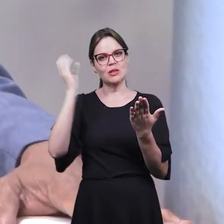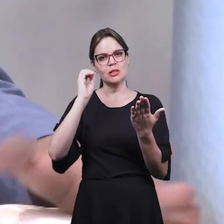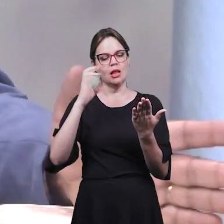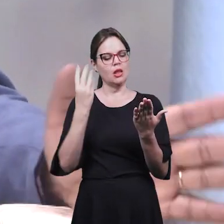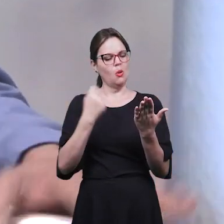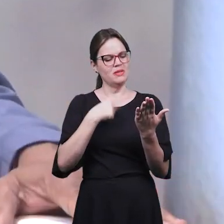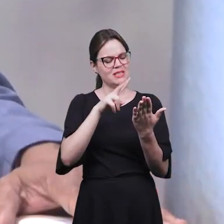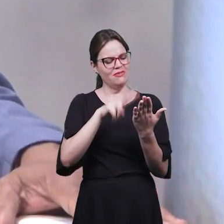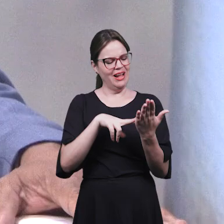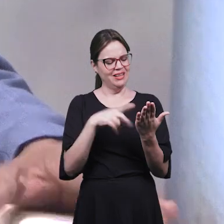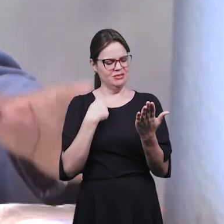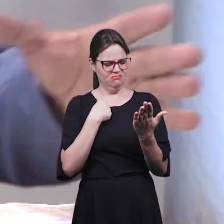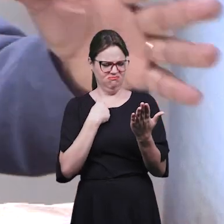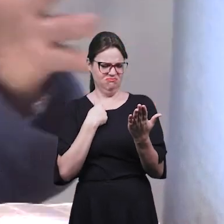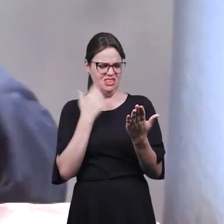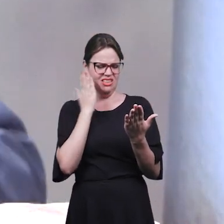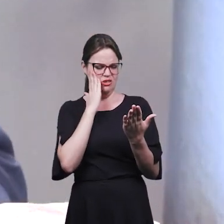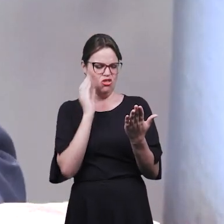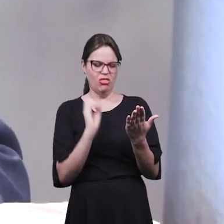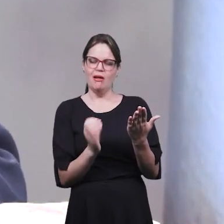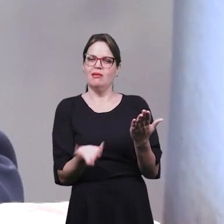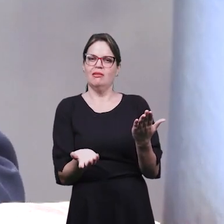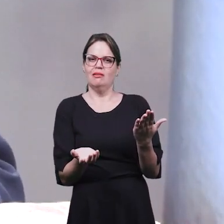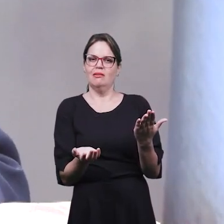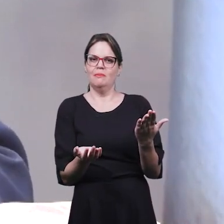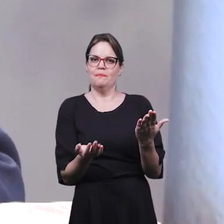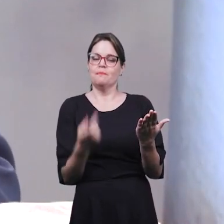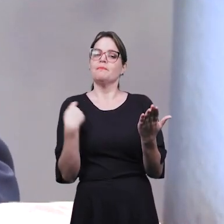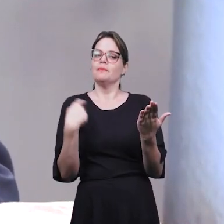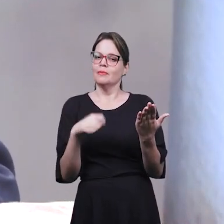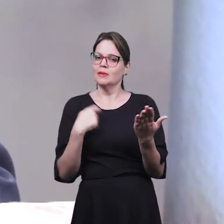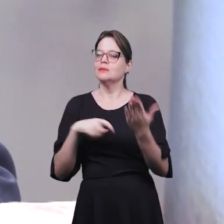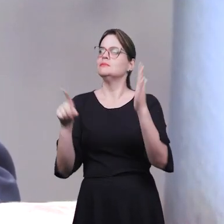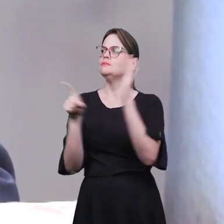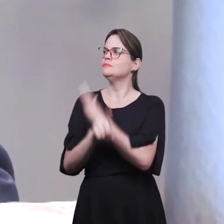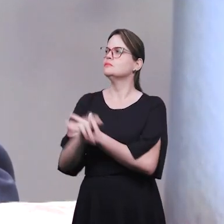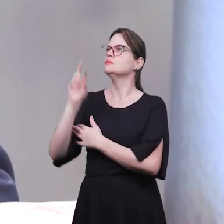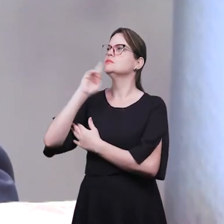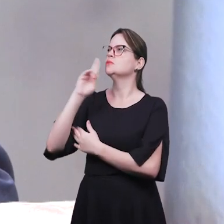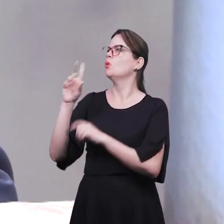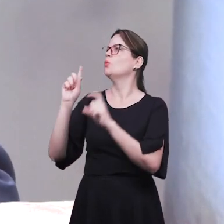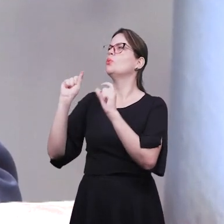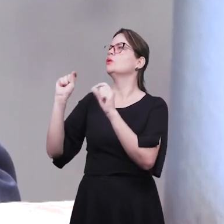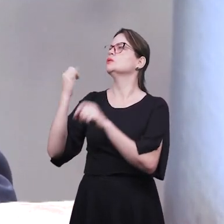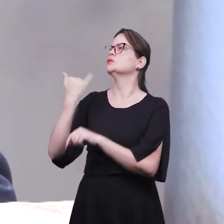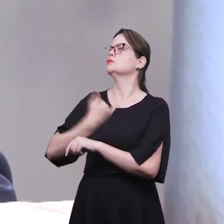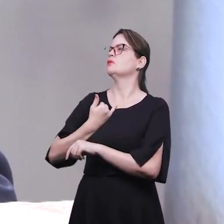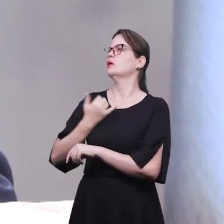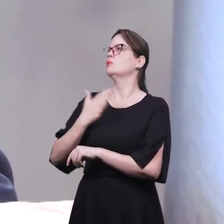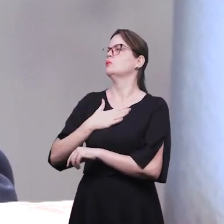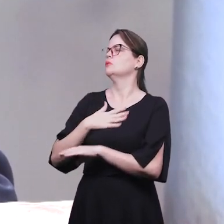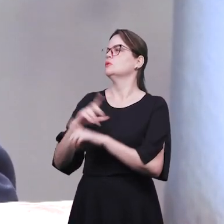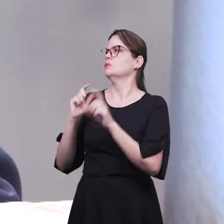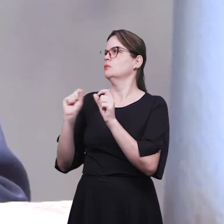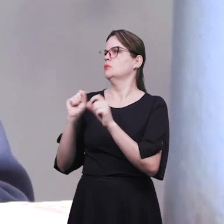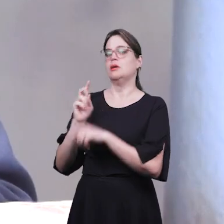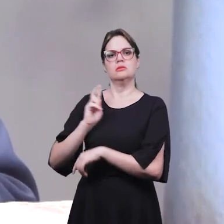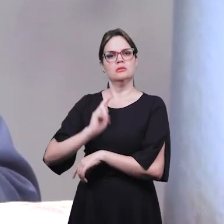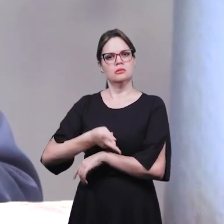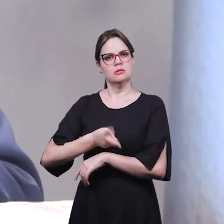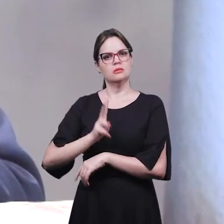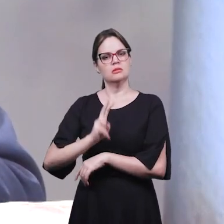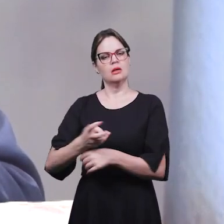Isso aqui não... Jesus não explicou nada, não. Você tem que buscar o Senhor. Senhor, o que o Senhor quer falar com isso aqui? Ele sempre quer falar alguma coisa.